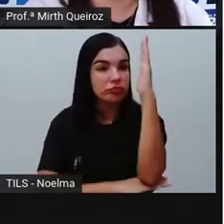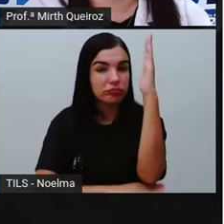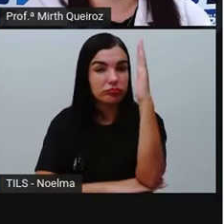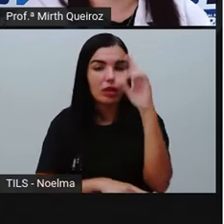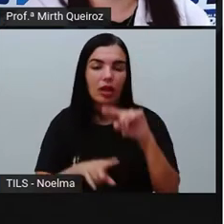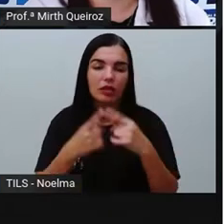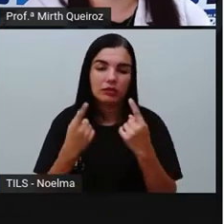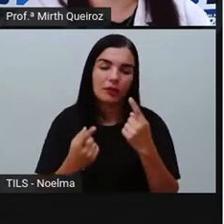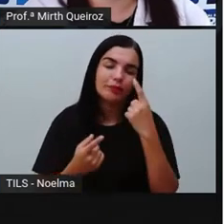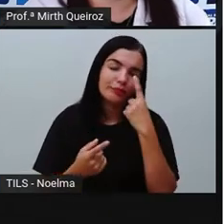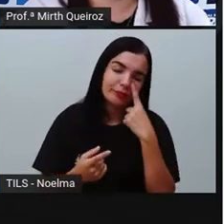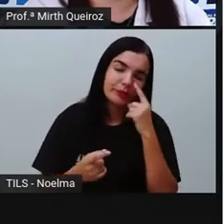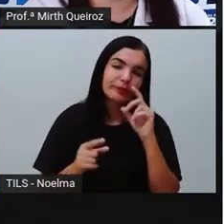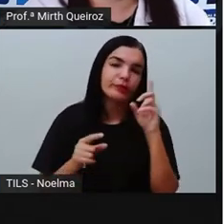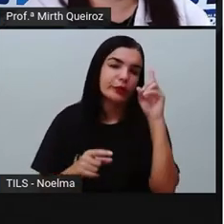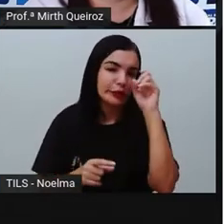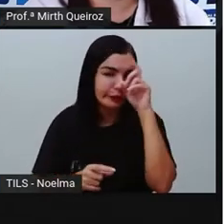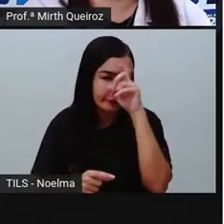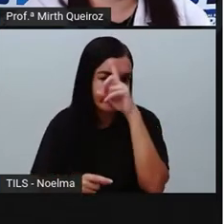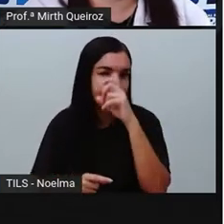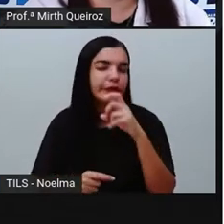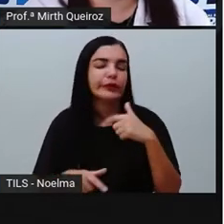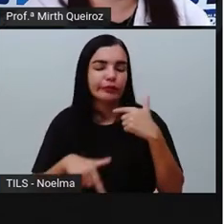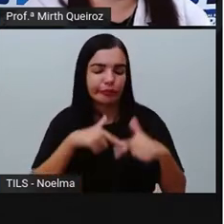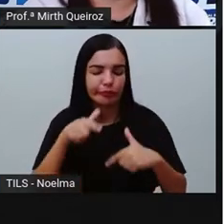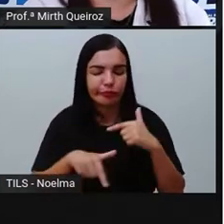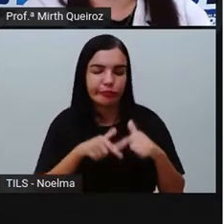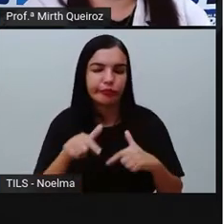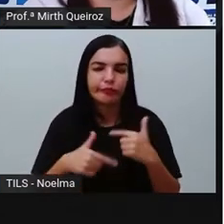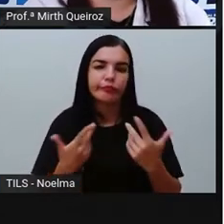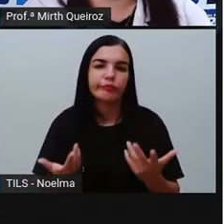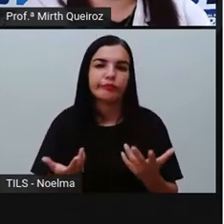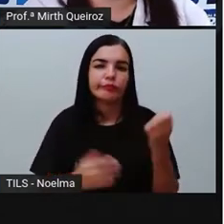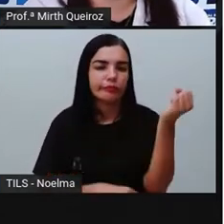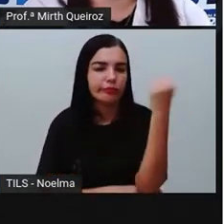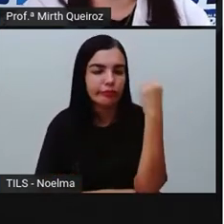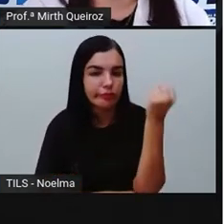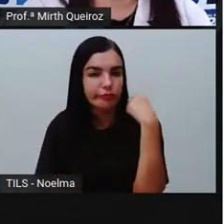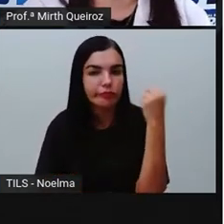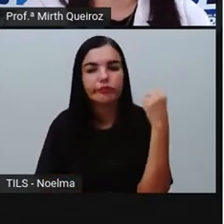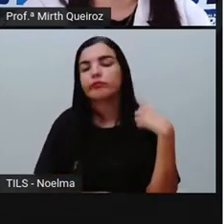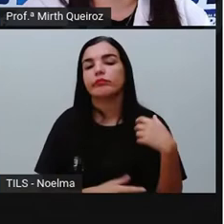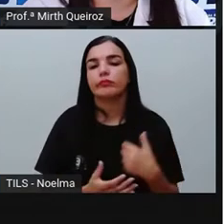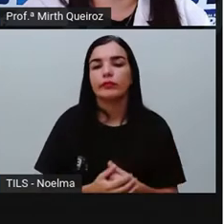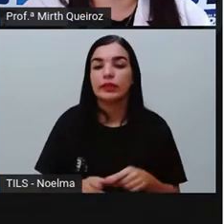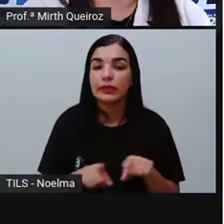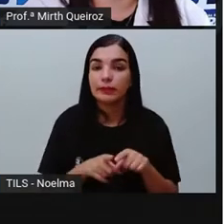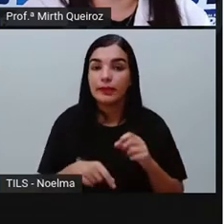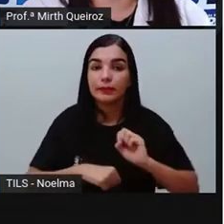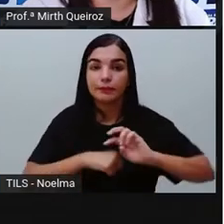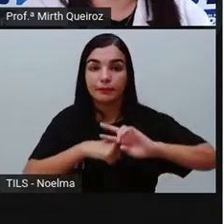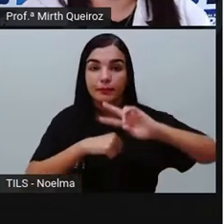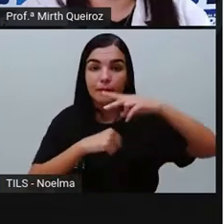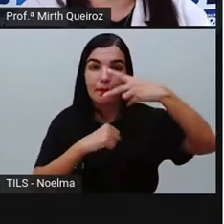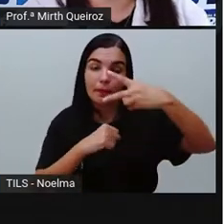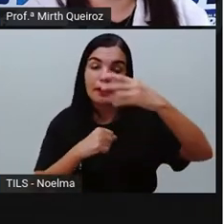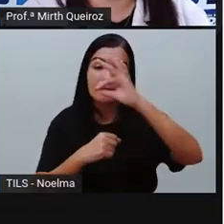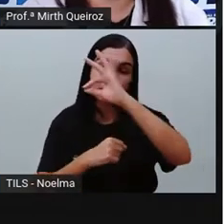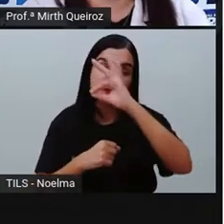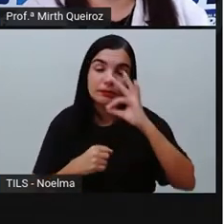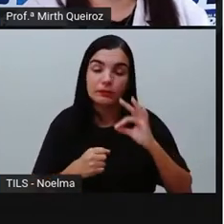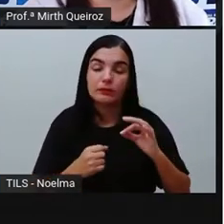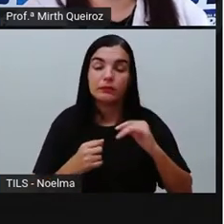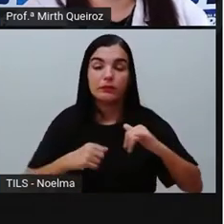atrapalhou essa questão das atividades físicas, né? Então aumentou também o índice de obesidade, até porque a